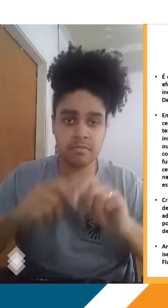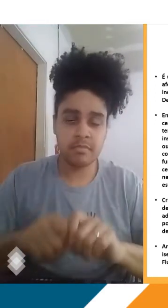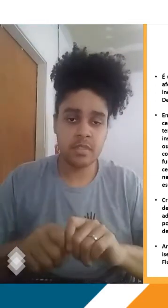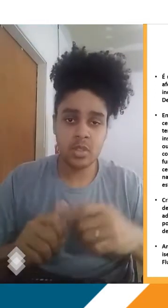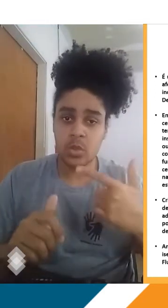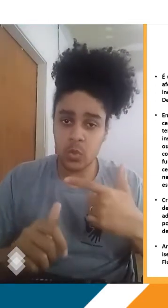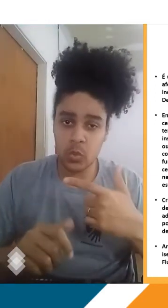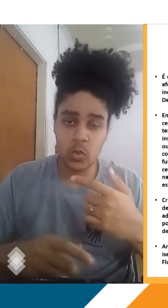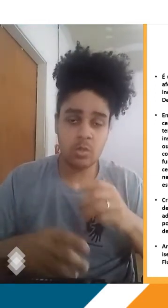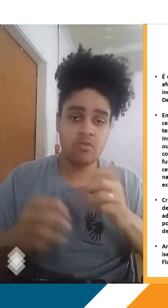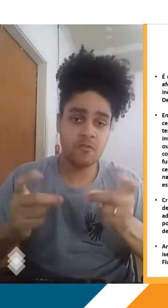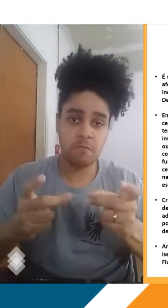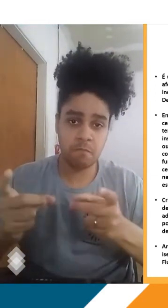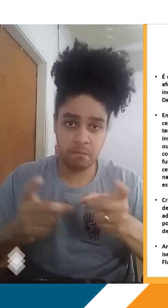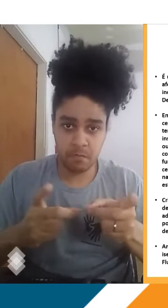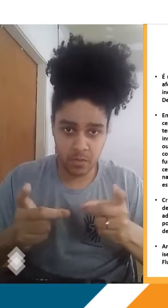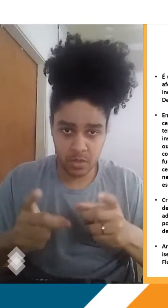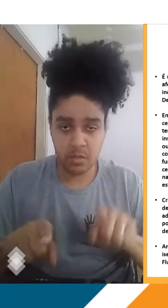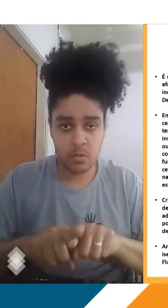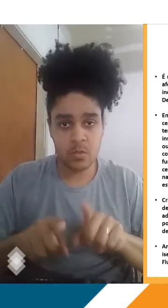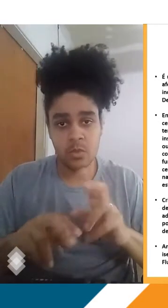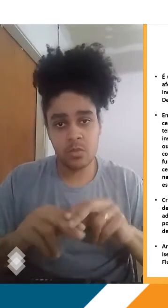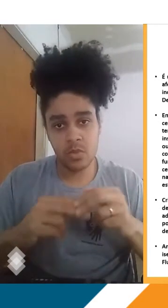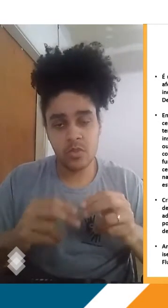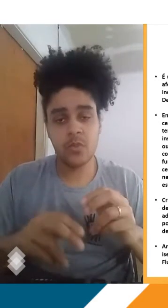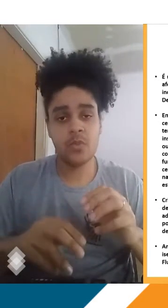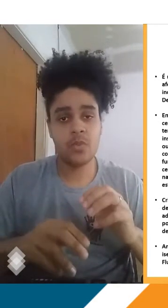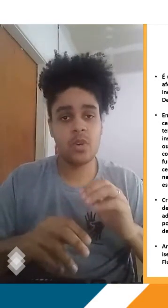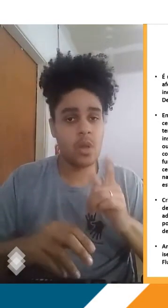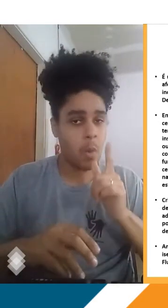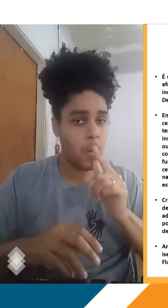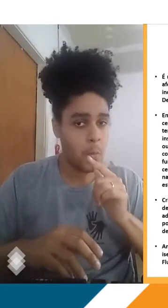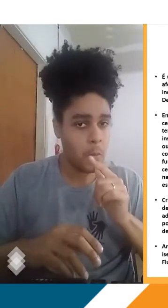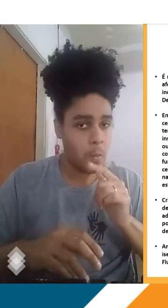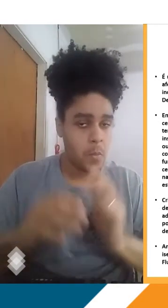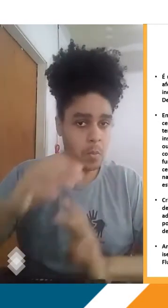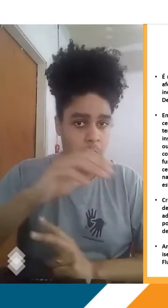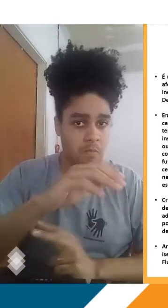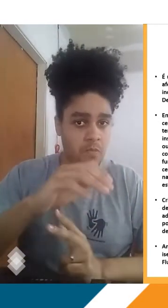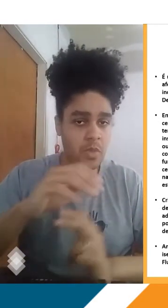fortes. Segundo, função comercial devido à instalação do porto, responsável pelo escoamento de vários produtos. Terceiro,